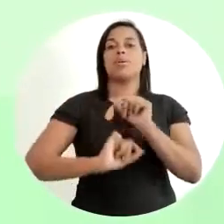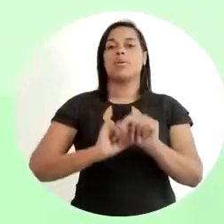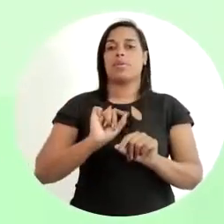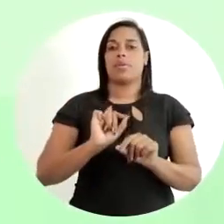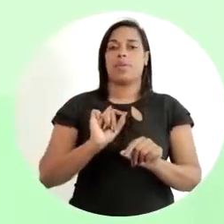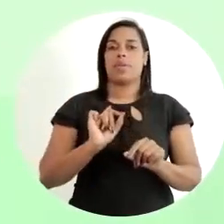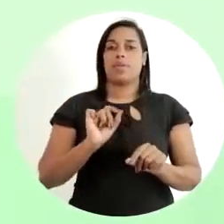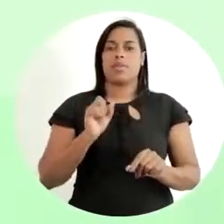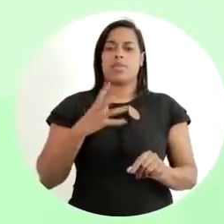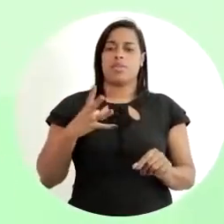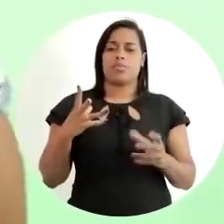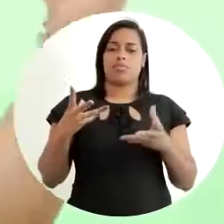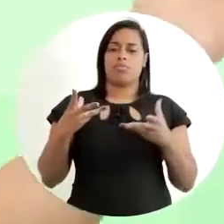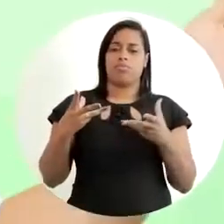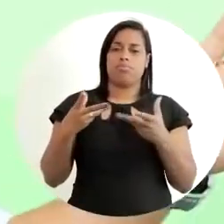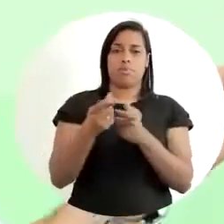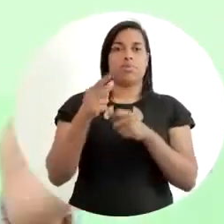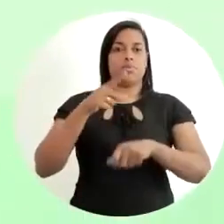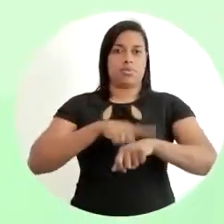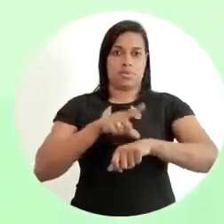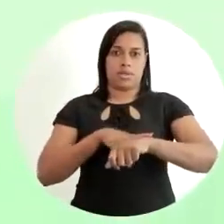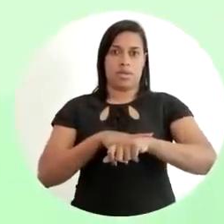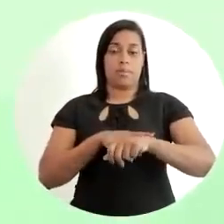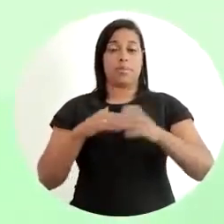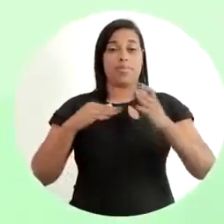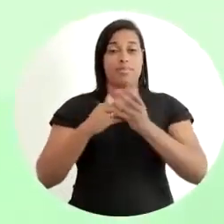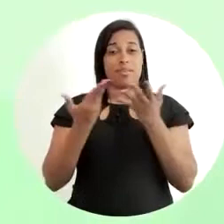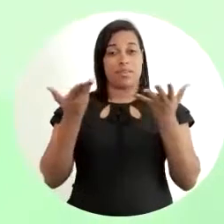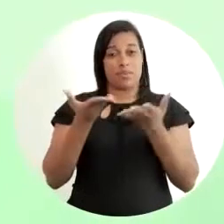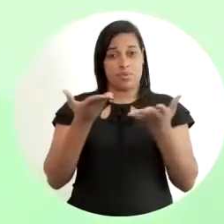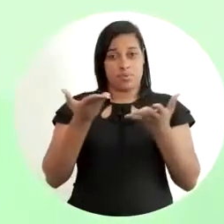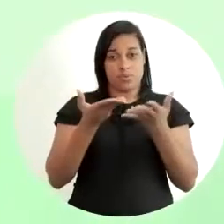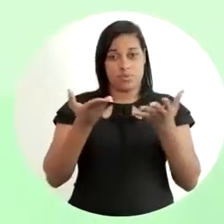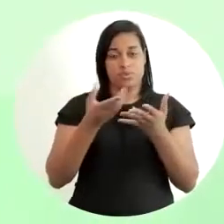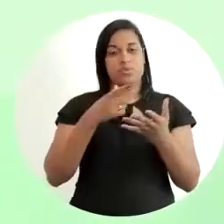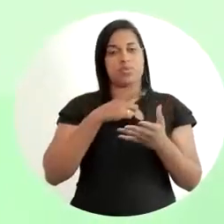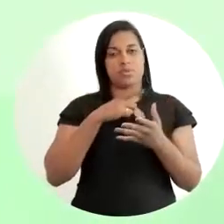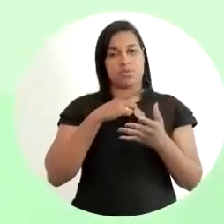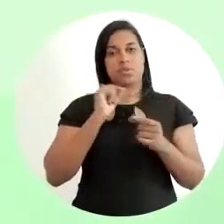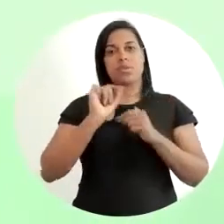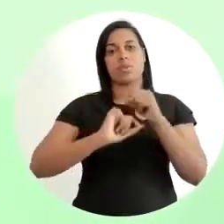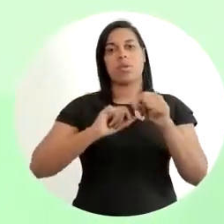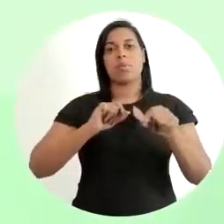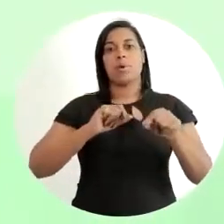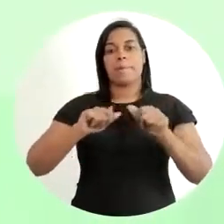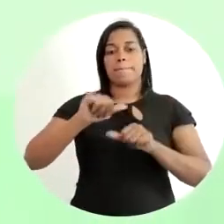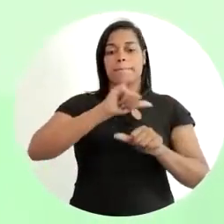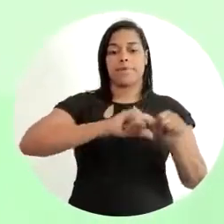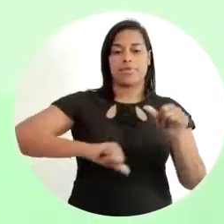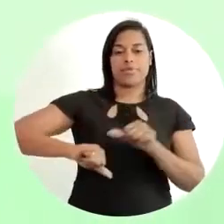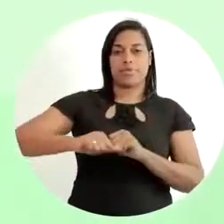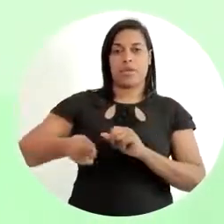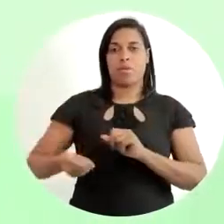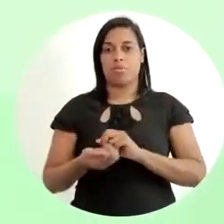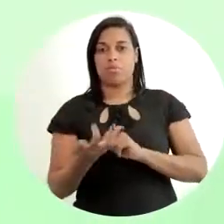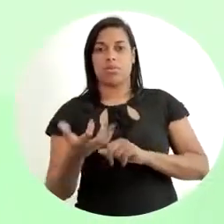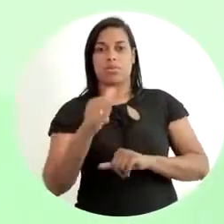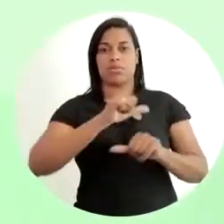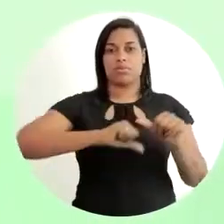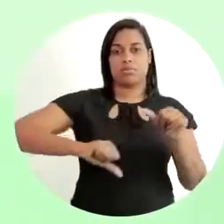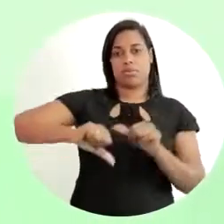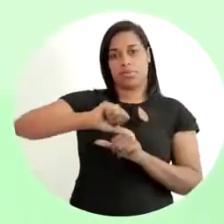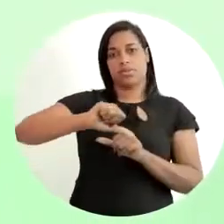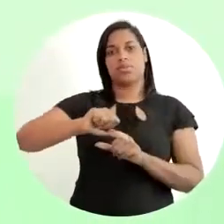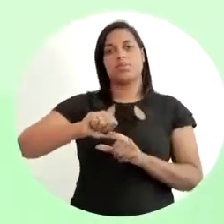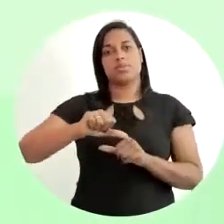identificarmos que, de todo esse período de tempo até os nossos dias, há uma modificação, um processo